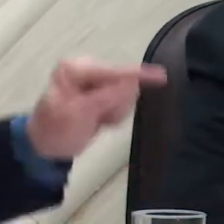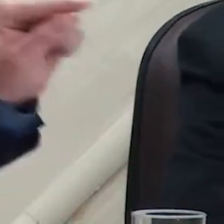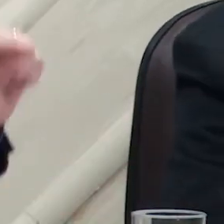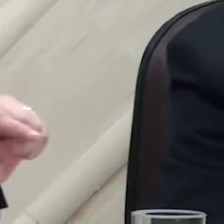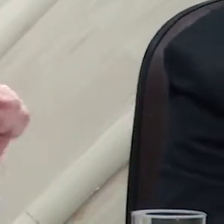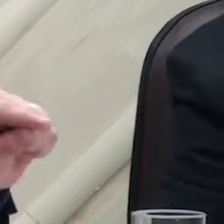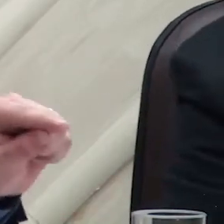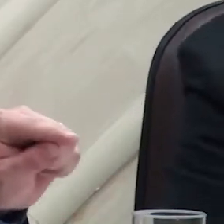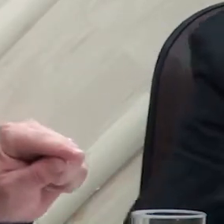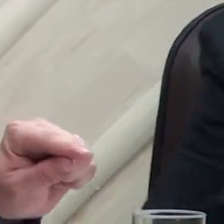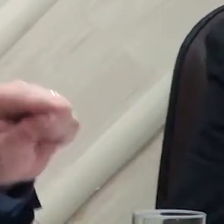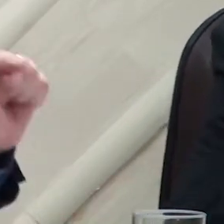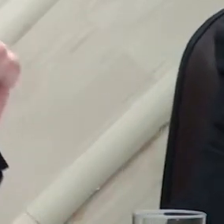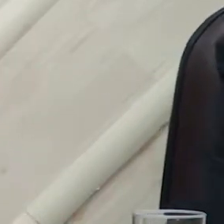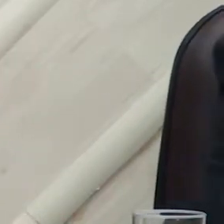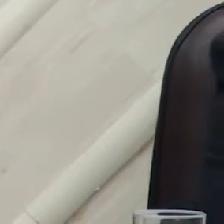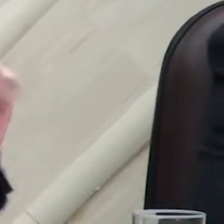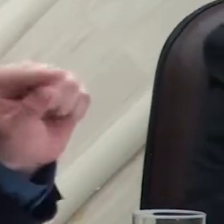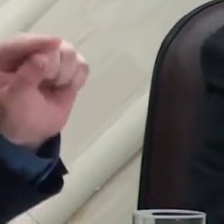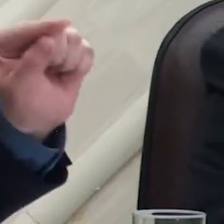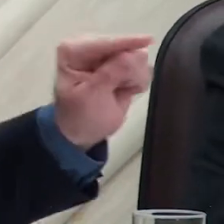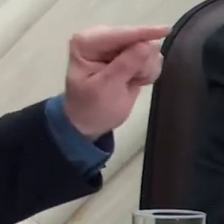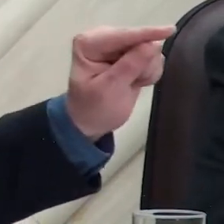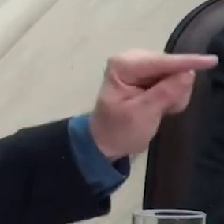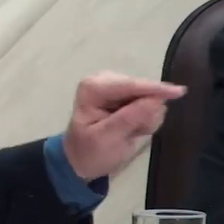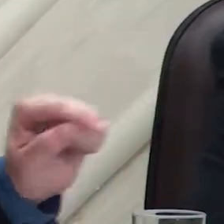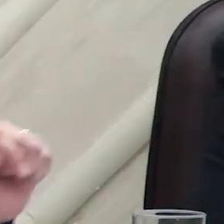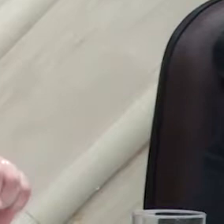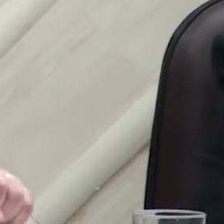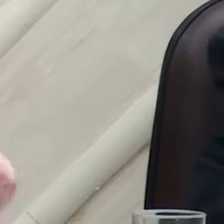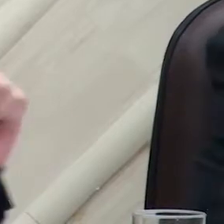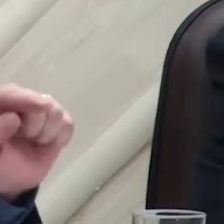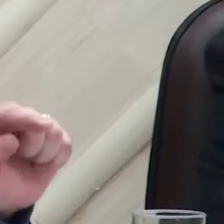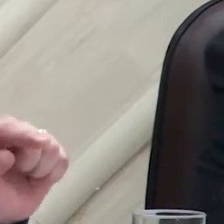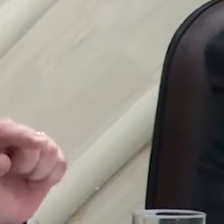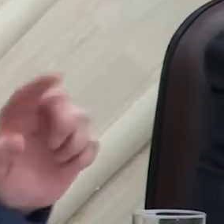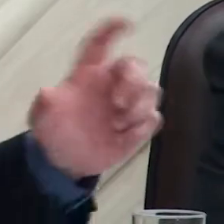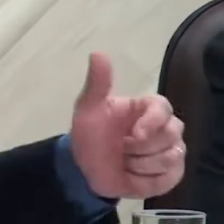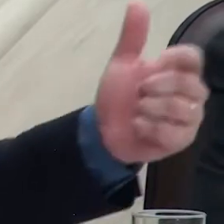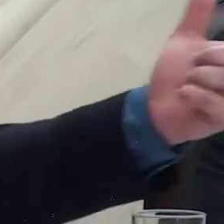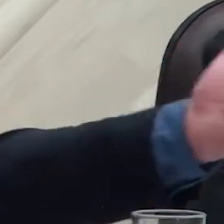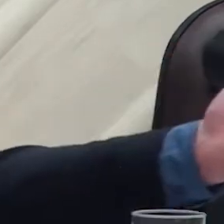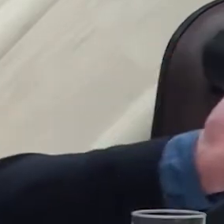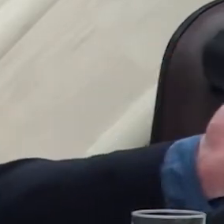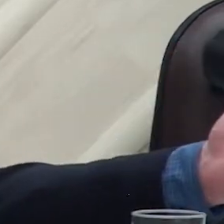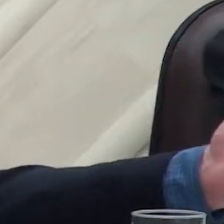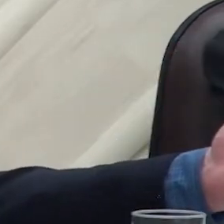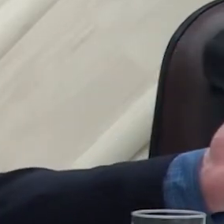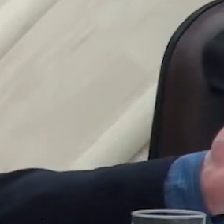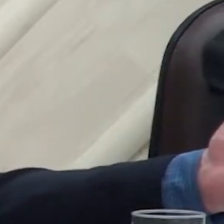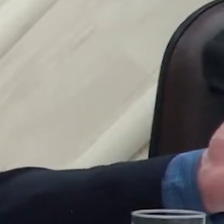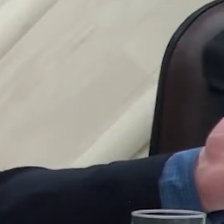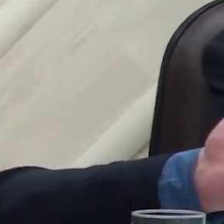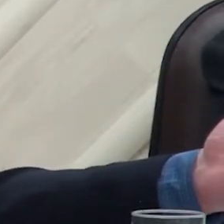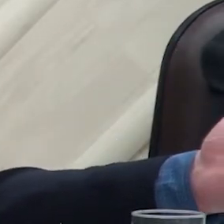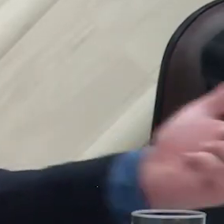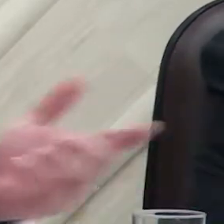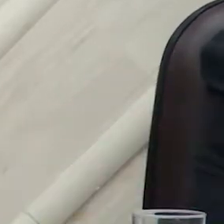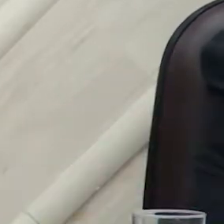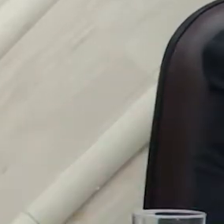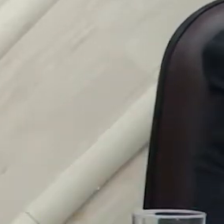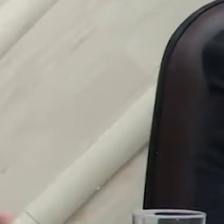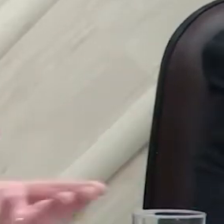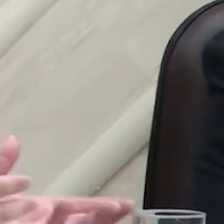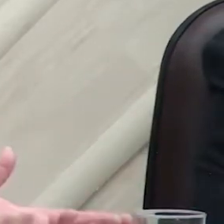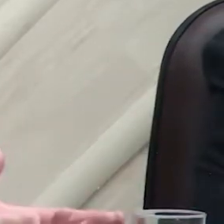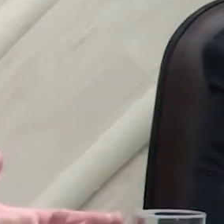constitucional e muitas vezes servir de apoio para essas imensas outras empresas de transporte que não chegam na milha final, em função do custo, e